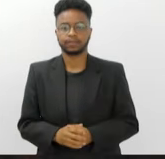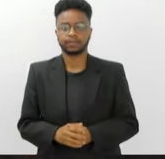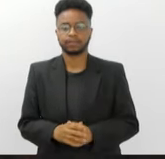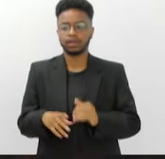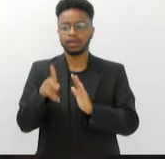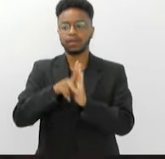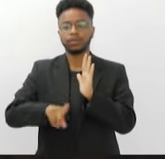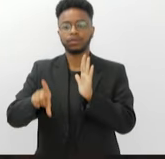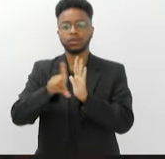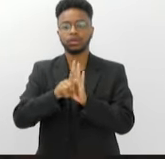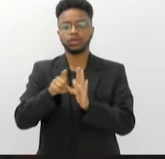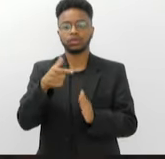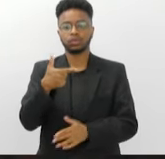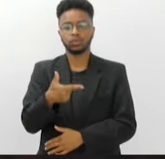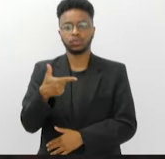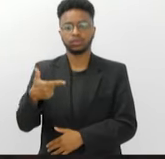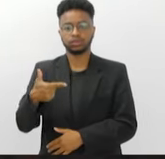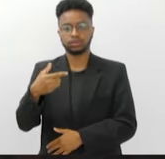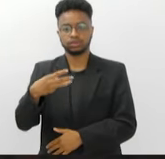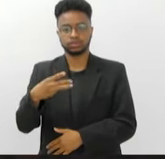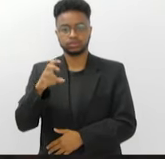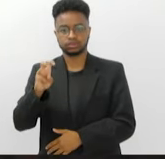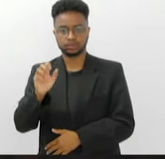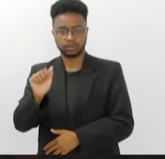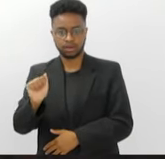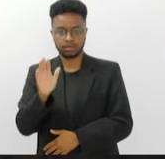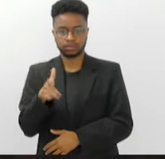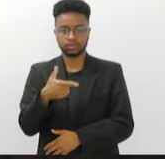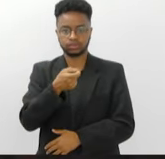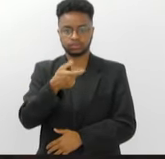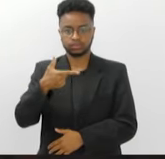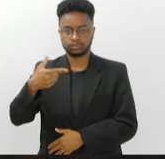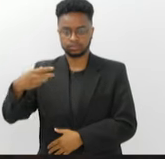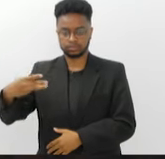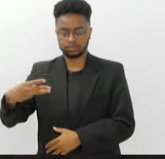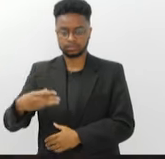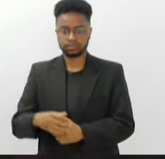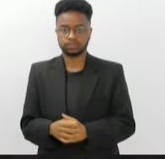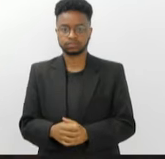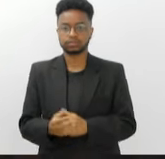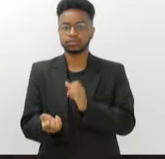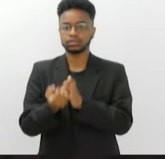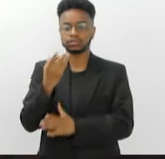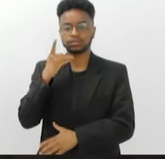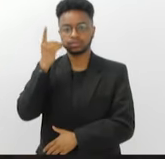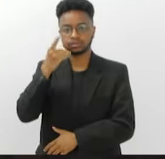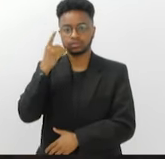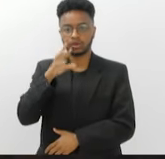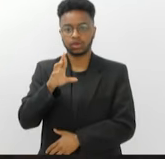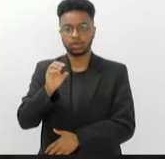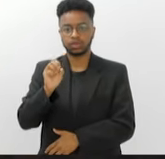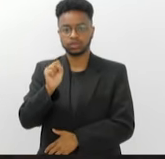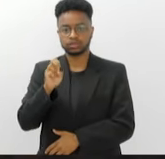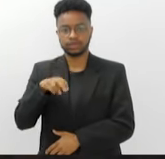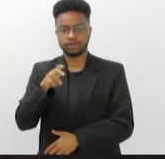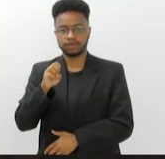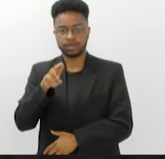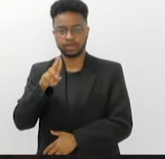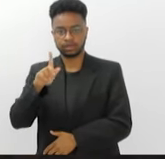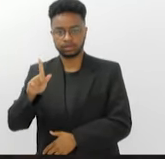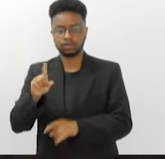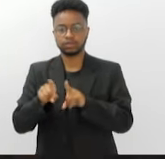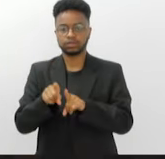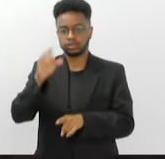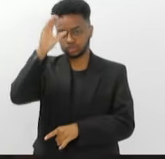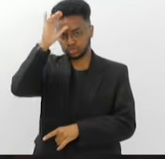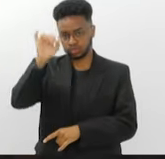projeto de lei número 2235-A de 2023, de autoria dos deputados Rosenberg Reis e Tiaju, que